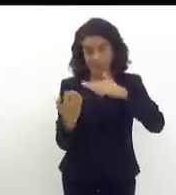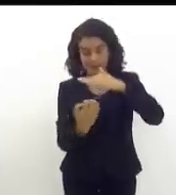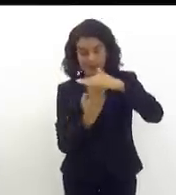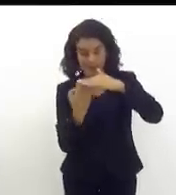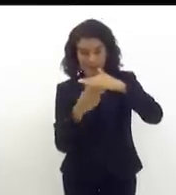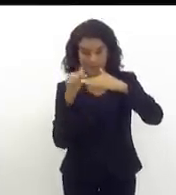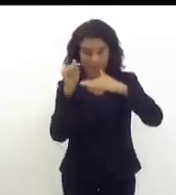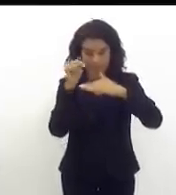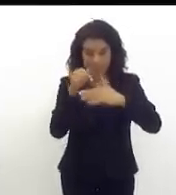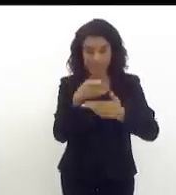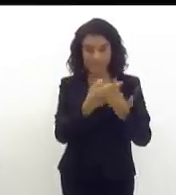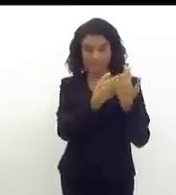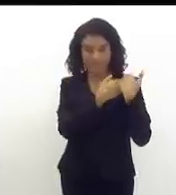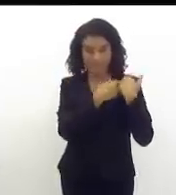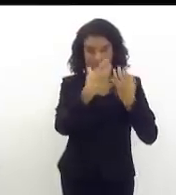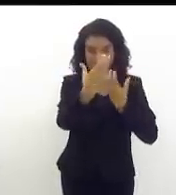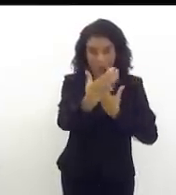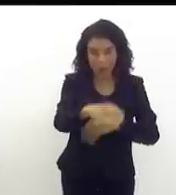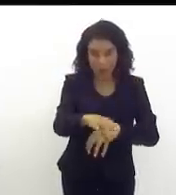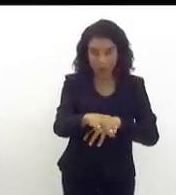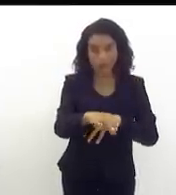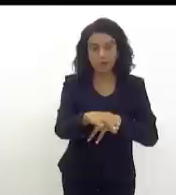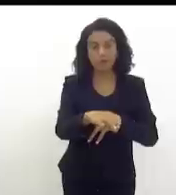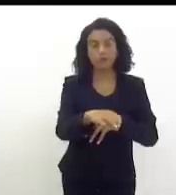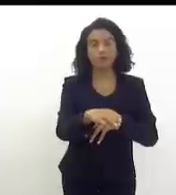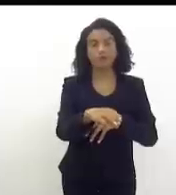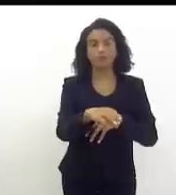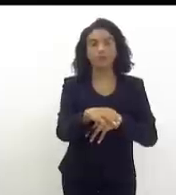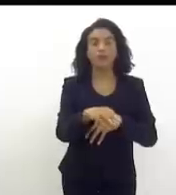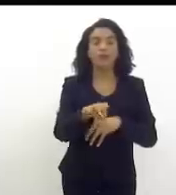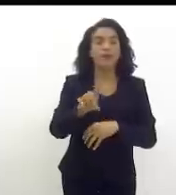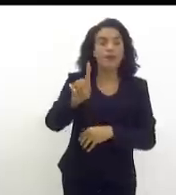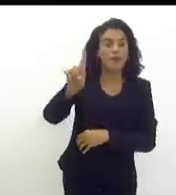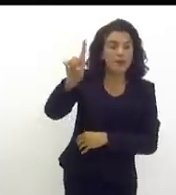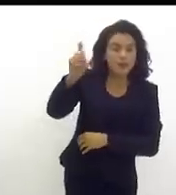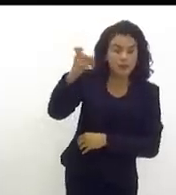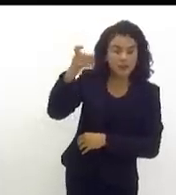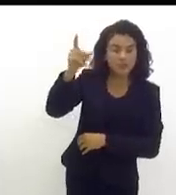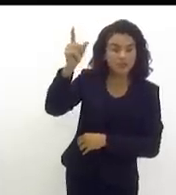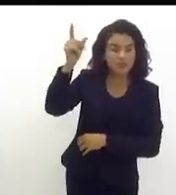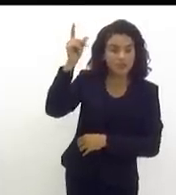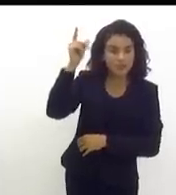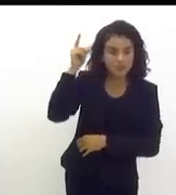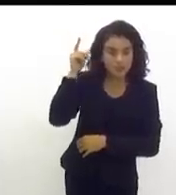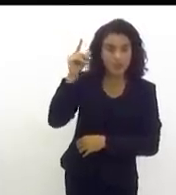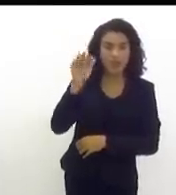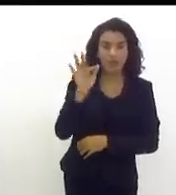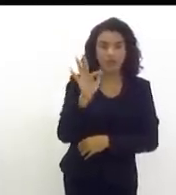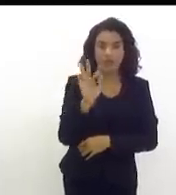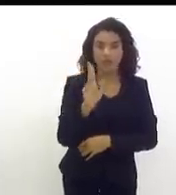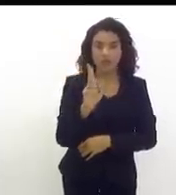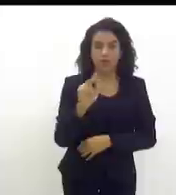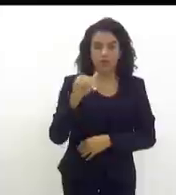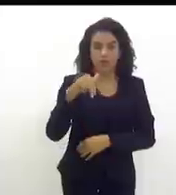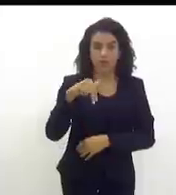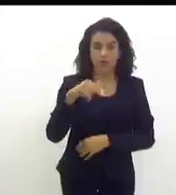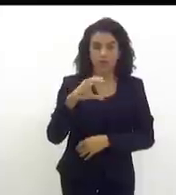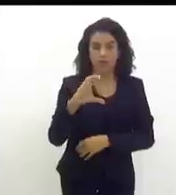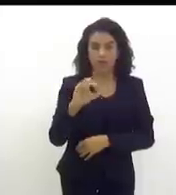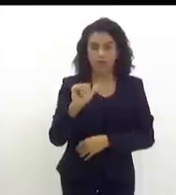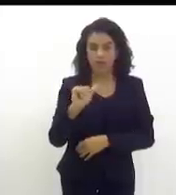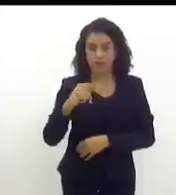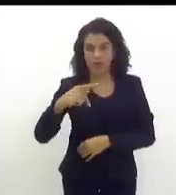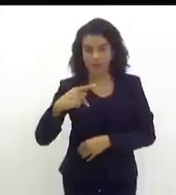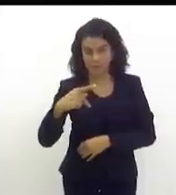empresa Ela é antiga funcap segundo